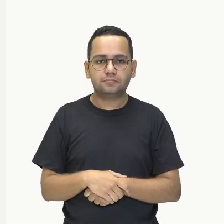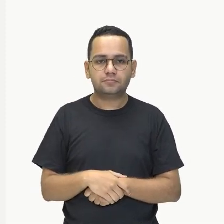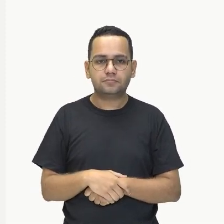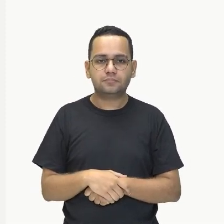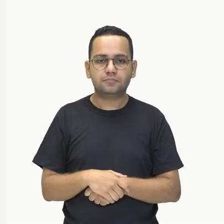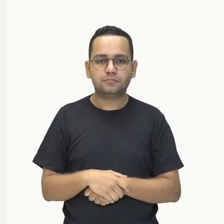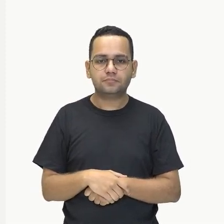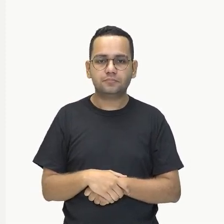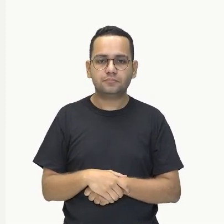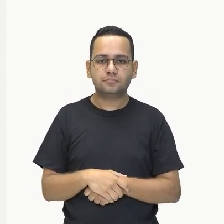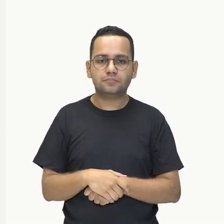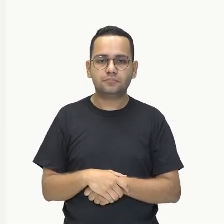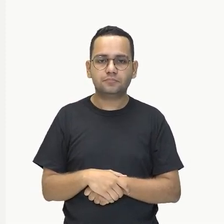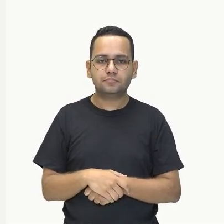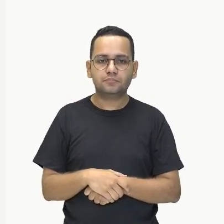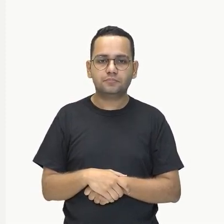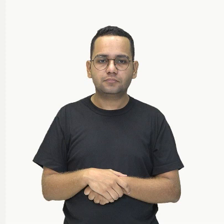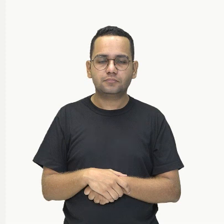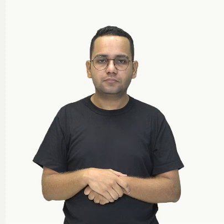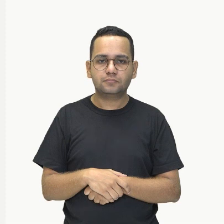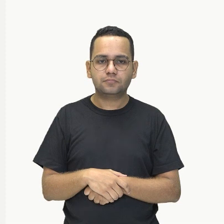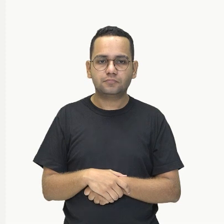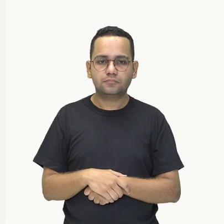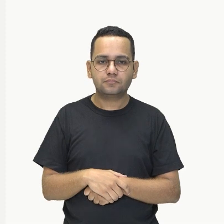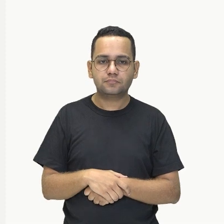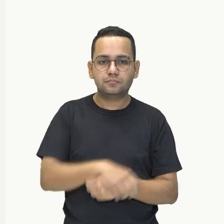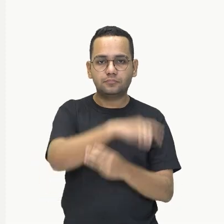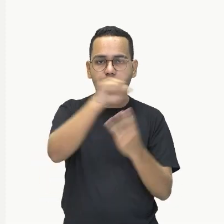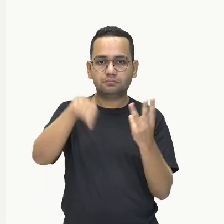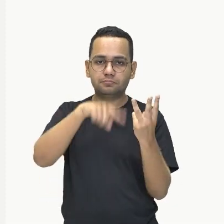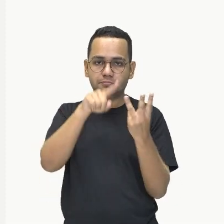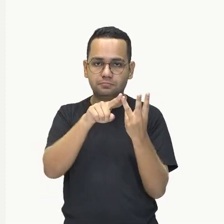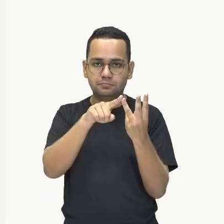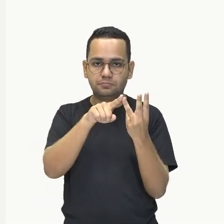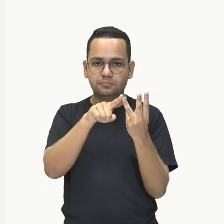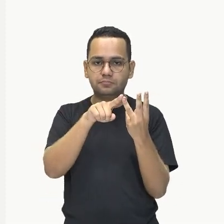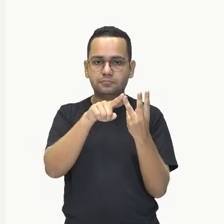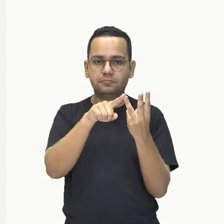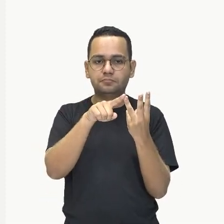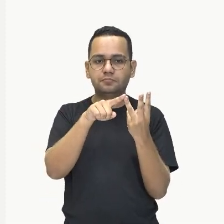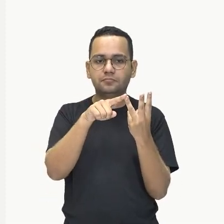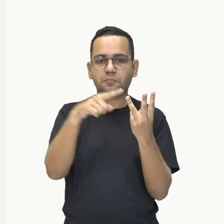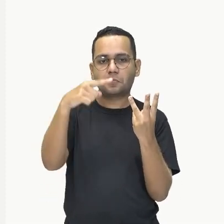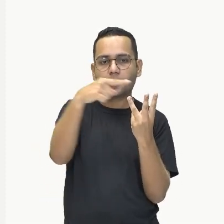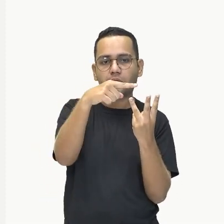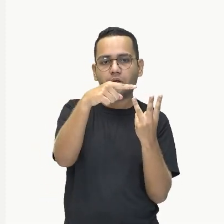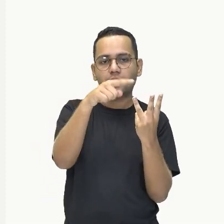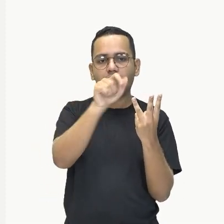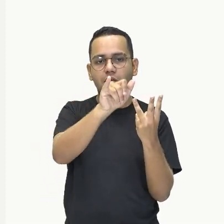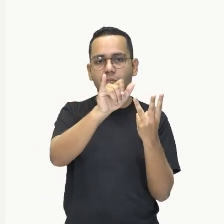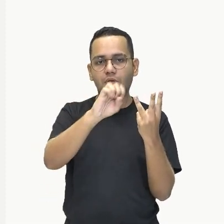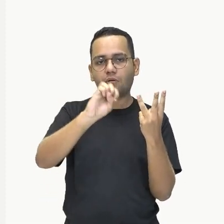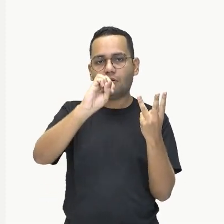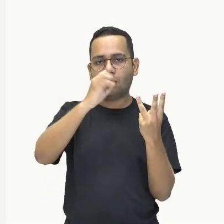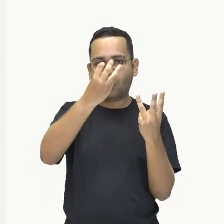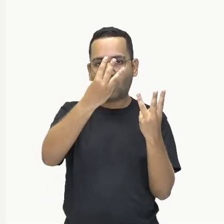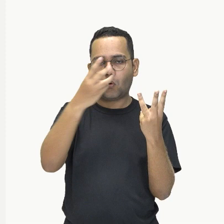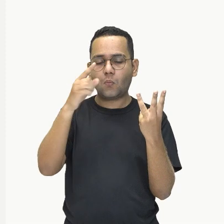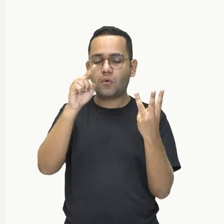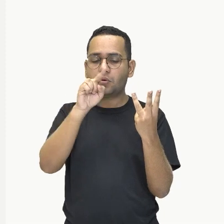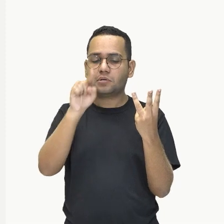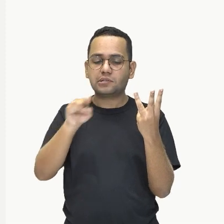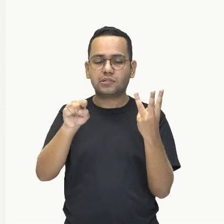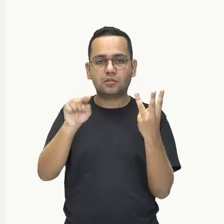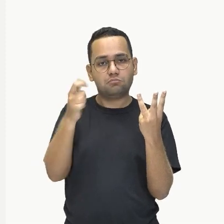Este aqui é o nosso termo do quarto grau. Próximo, y ao cubo, z não